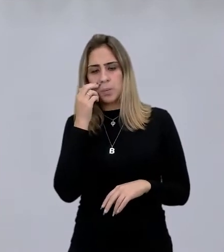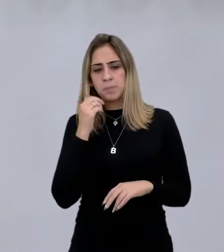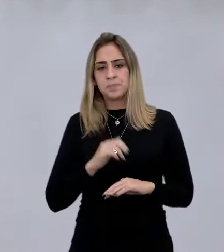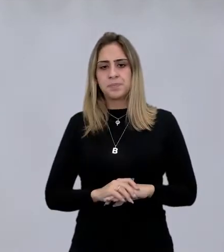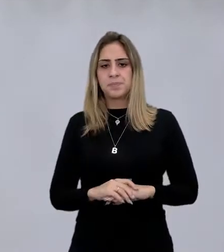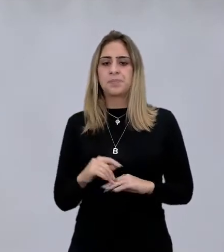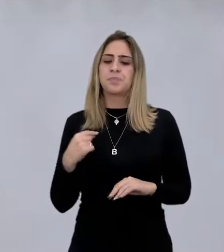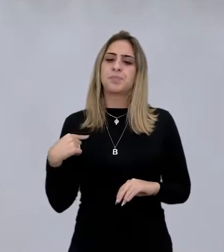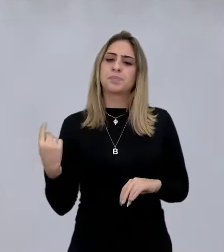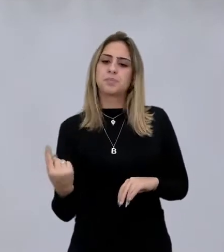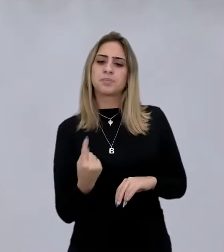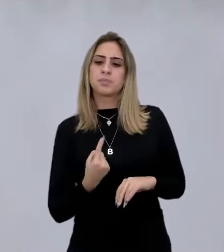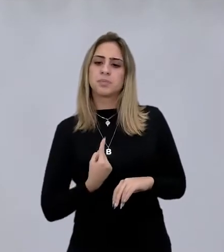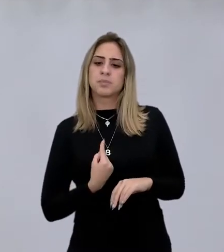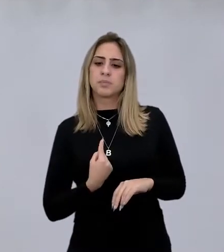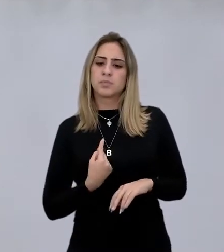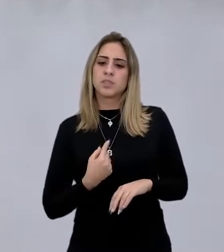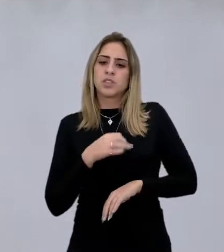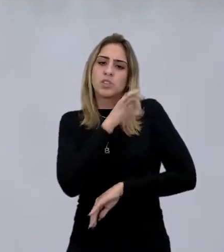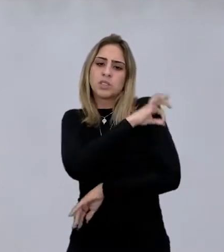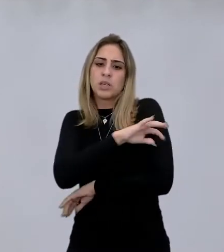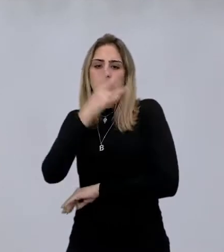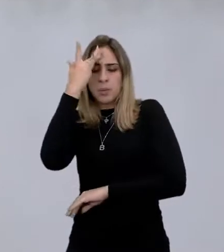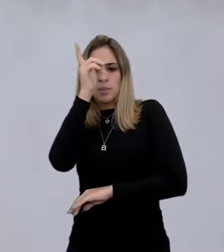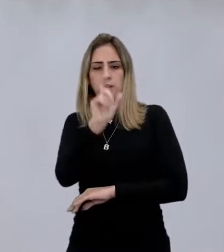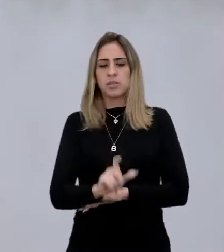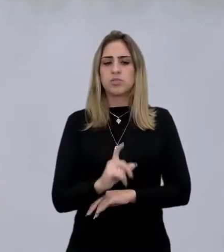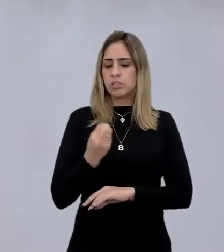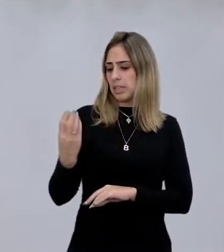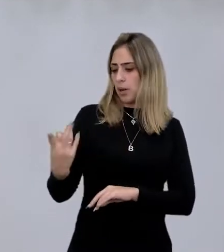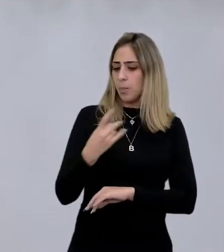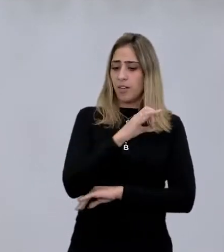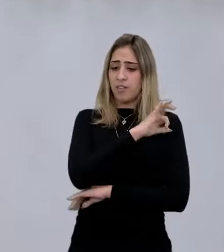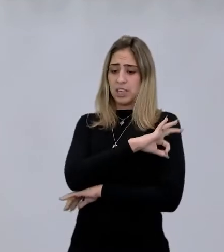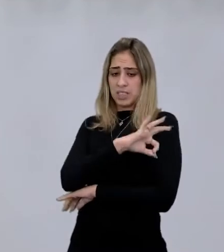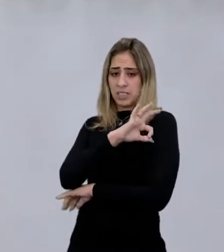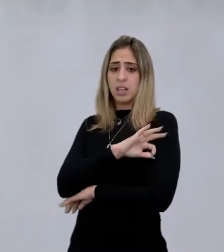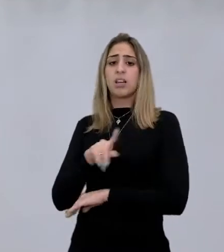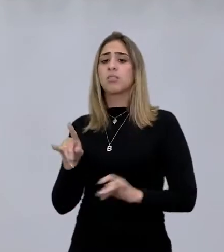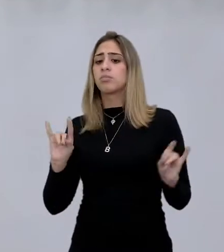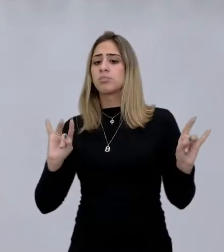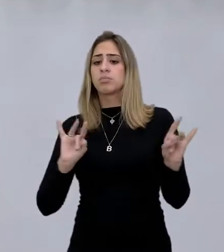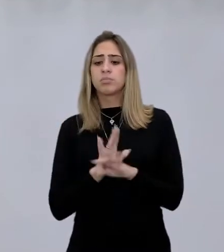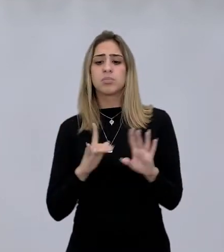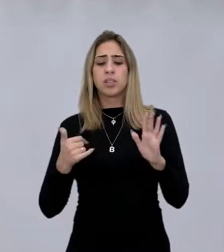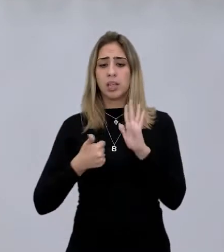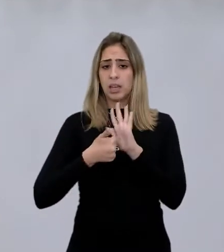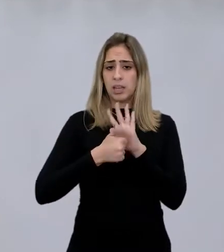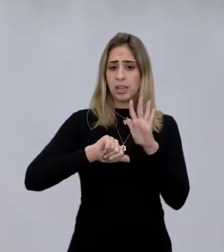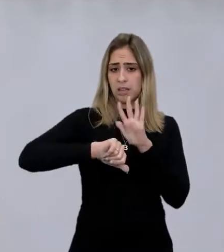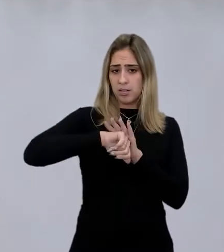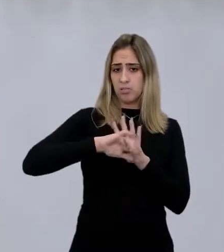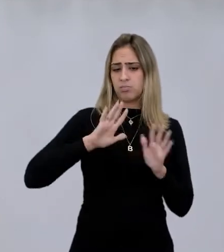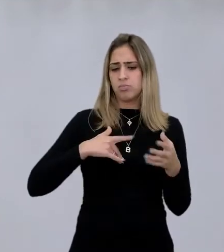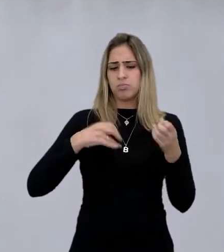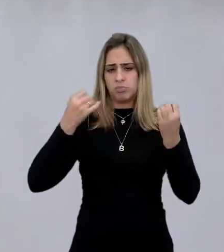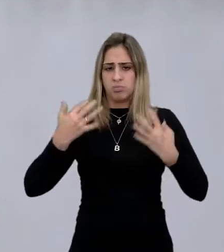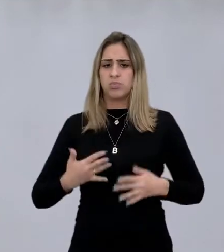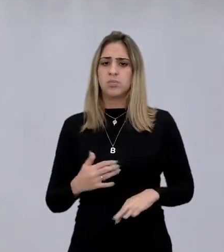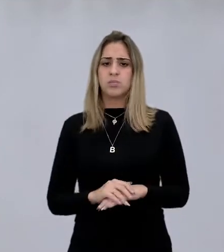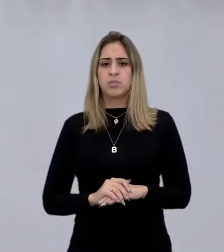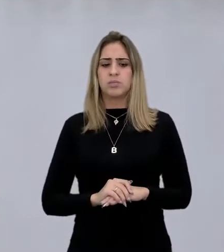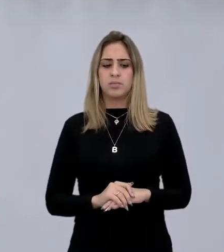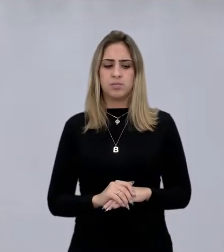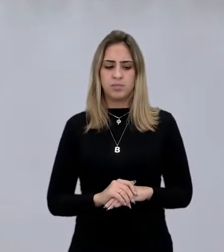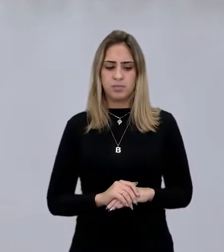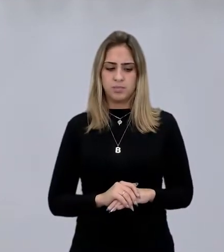se a gente, sei lá, vacinasse uma pessoa, desse uma vacina e acabasse com a criminalidade, já que, vamos dizer, a criminalidade